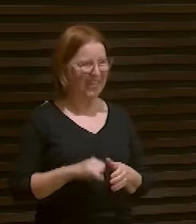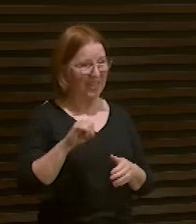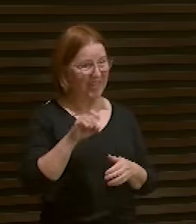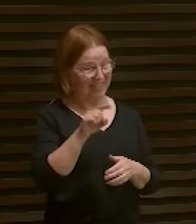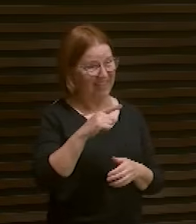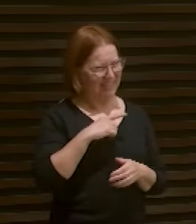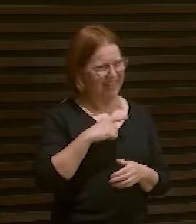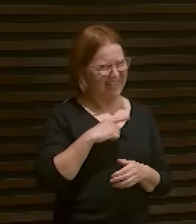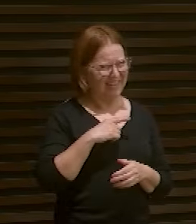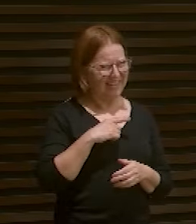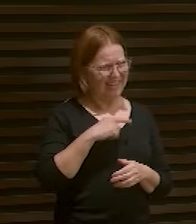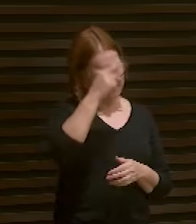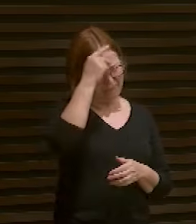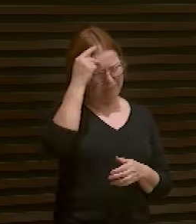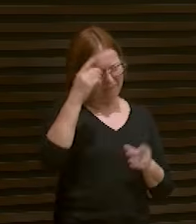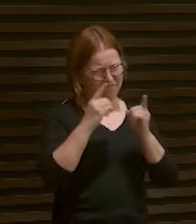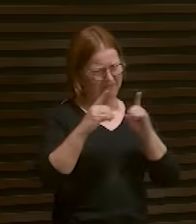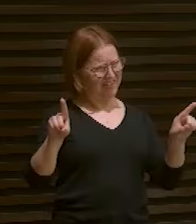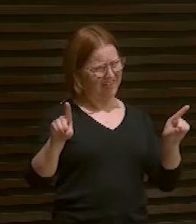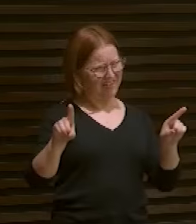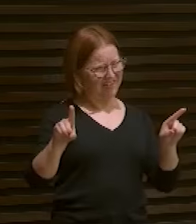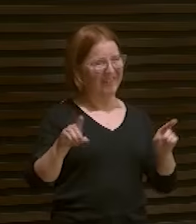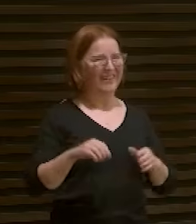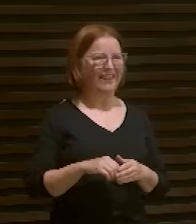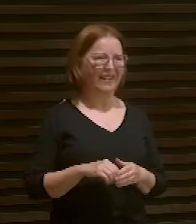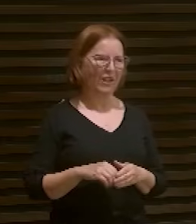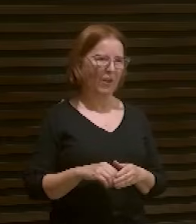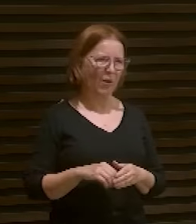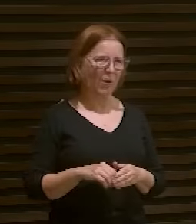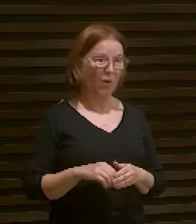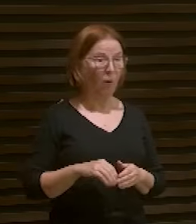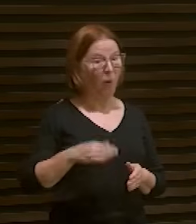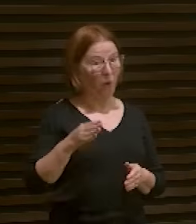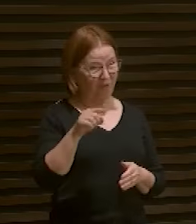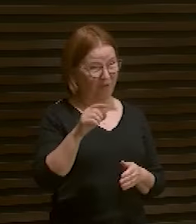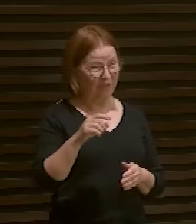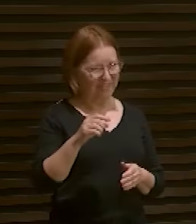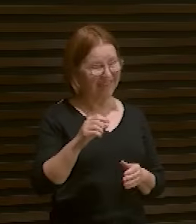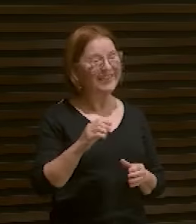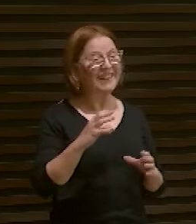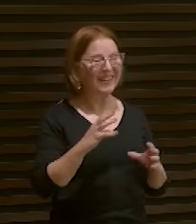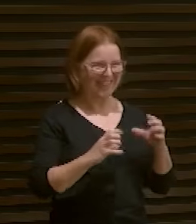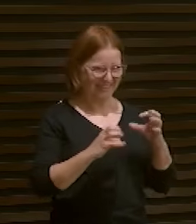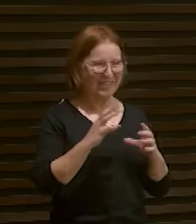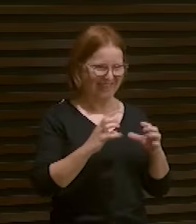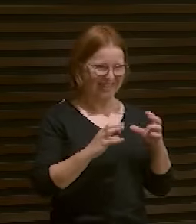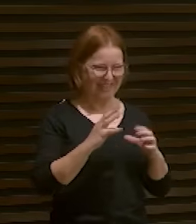alguém tretado com você? Ou melhor, você está tretado com alguém?